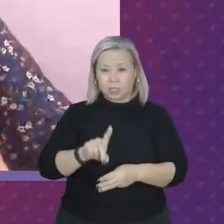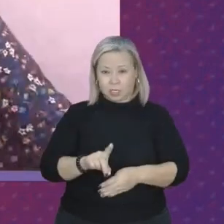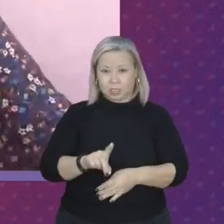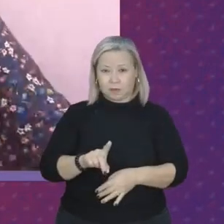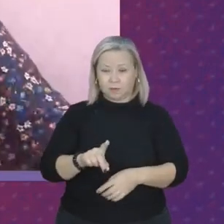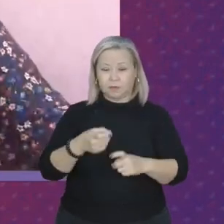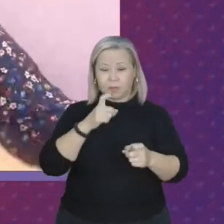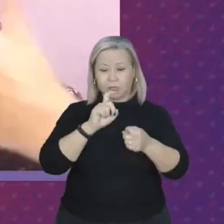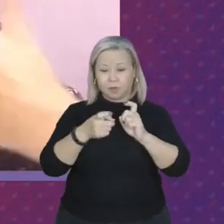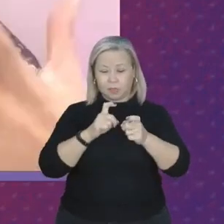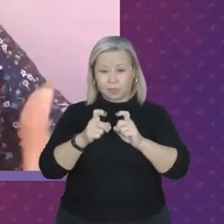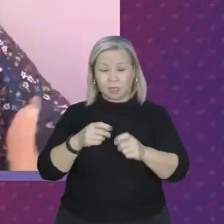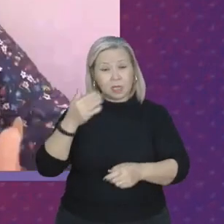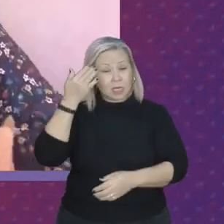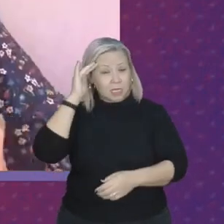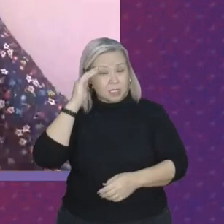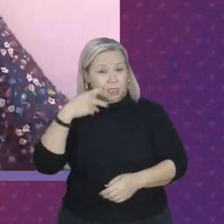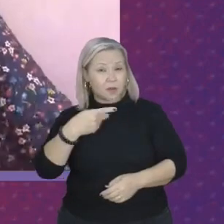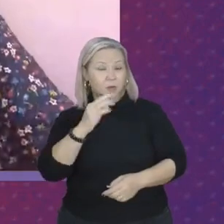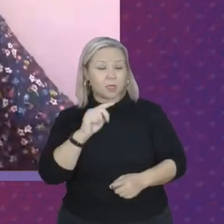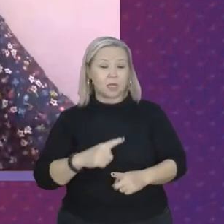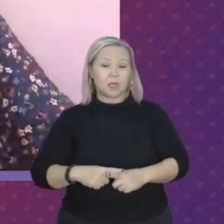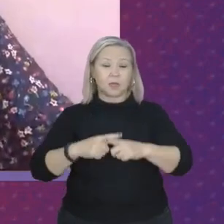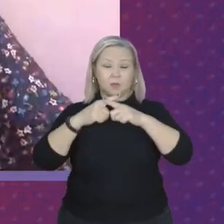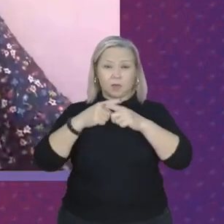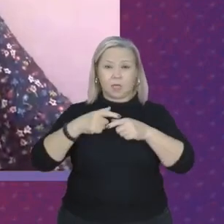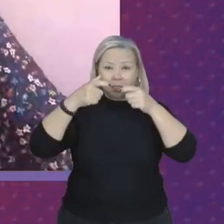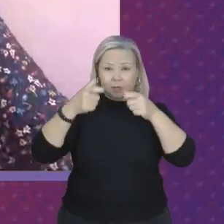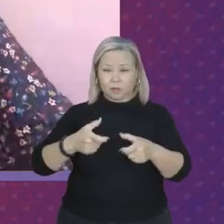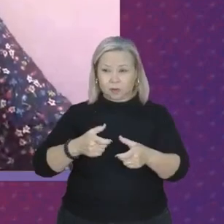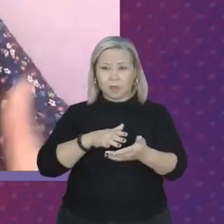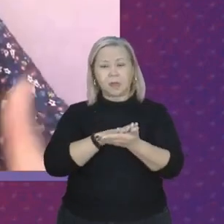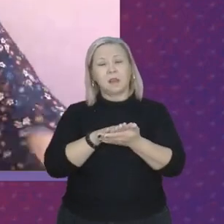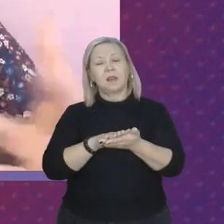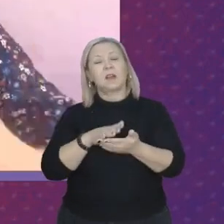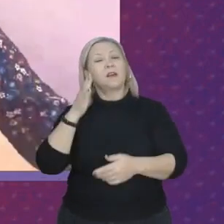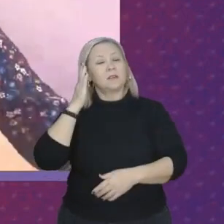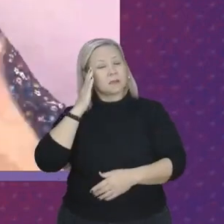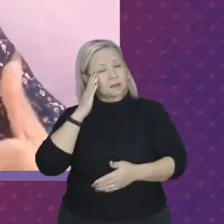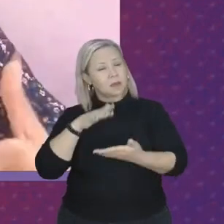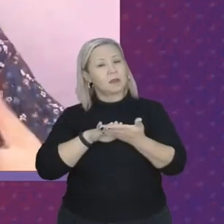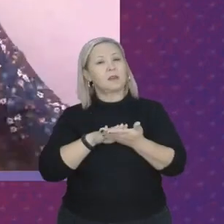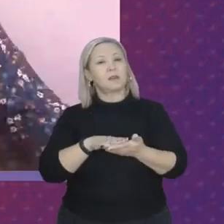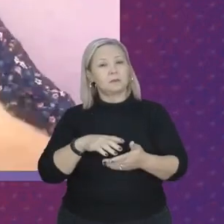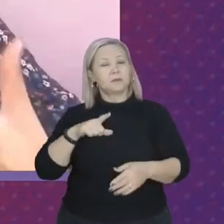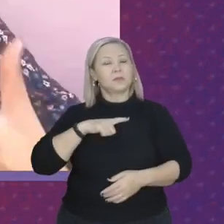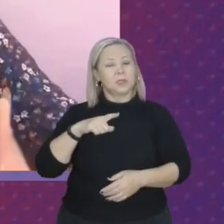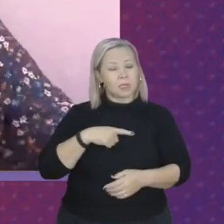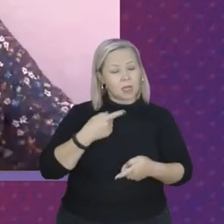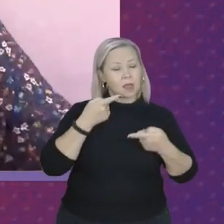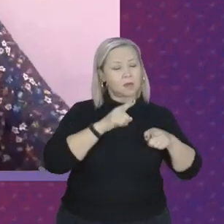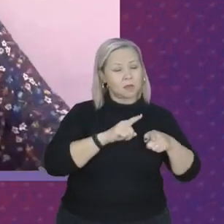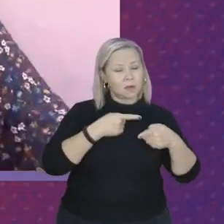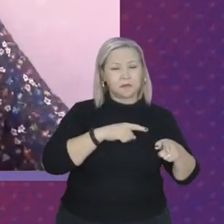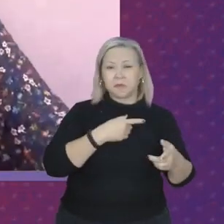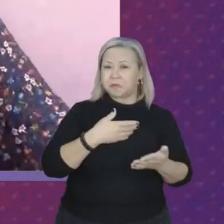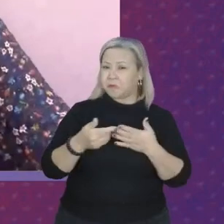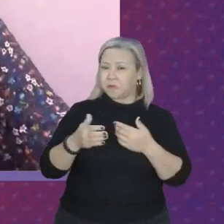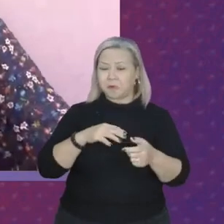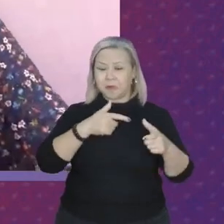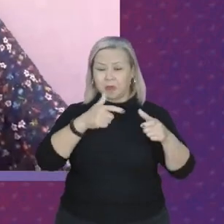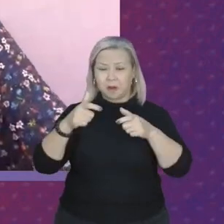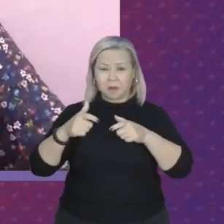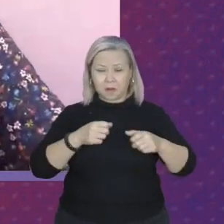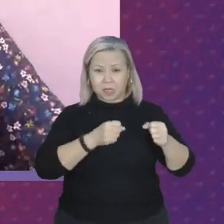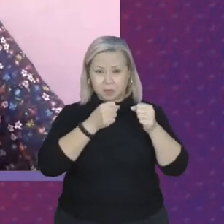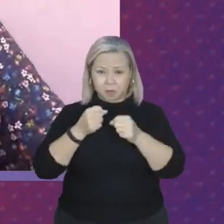do Partido dos Trabalhadores e disputar esse espaço, não sem os desafios que qualquer mulher jovem ocupa em qualquer espaço de poder. Mas